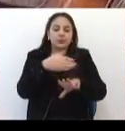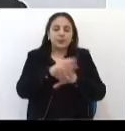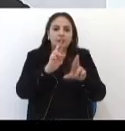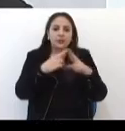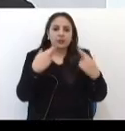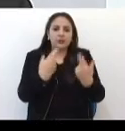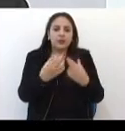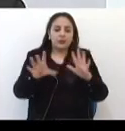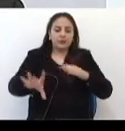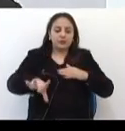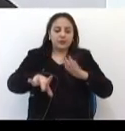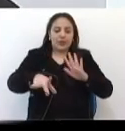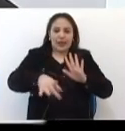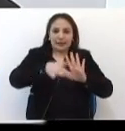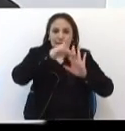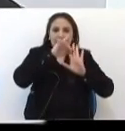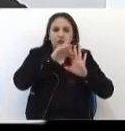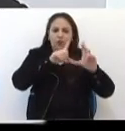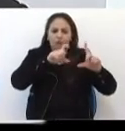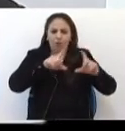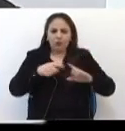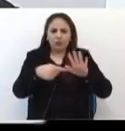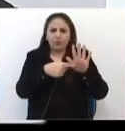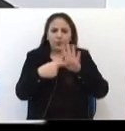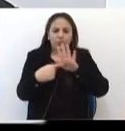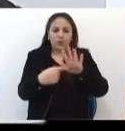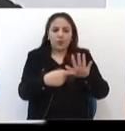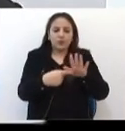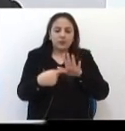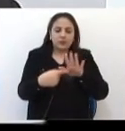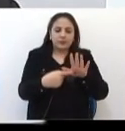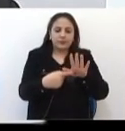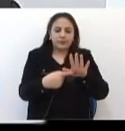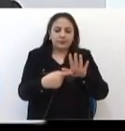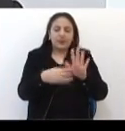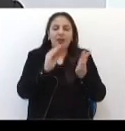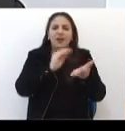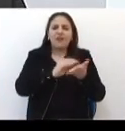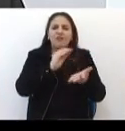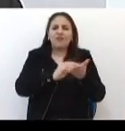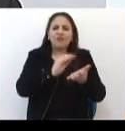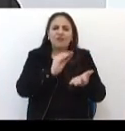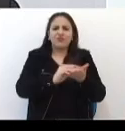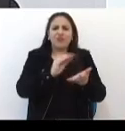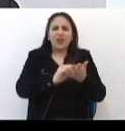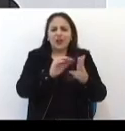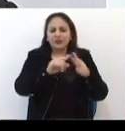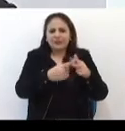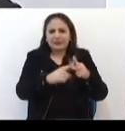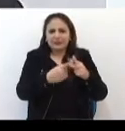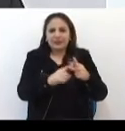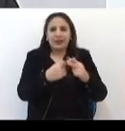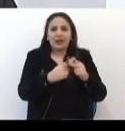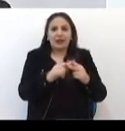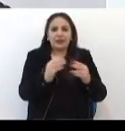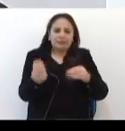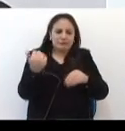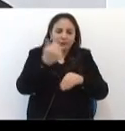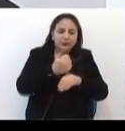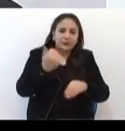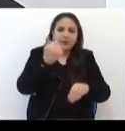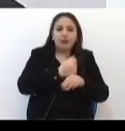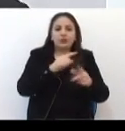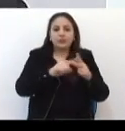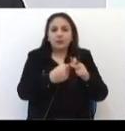reunião. Ele anexou fotos onde mostra ali a falta de peças, a enjambração de